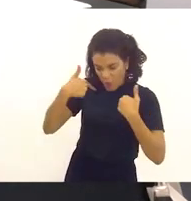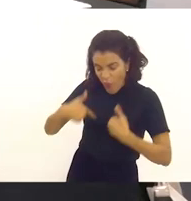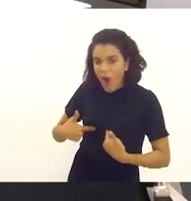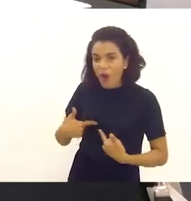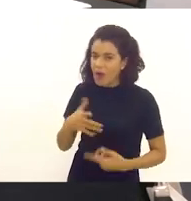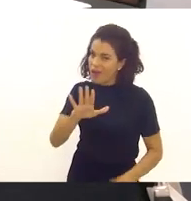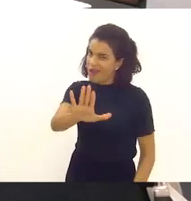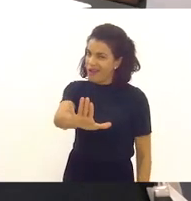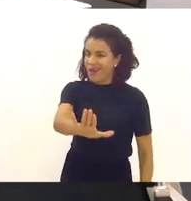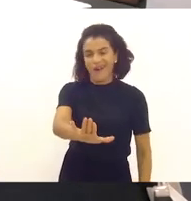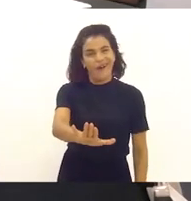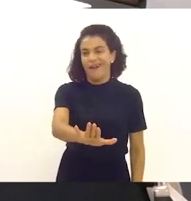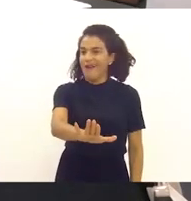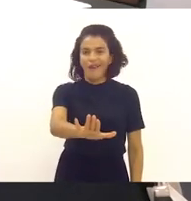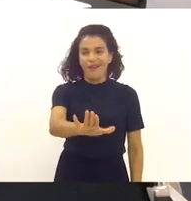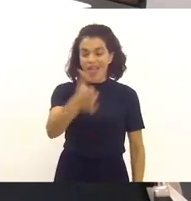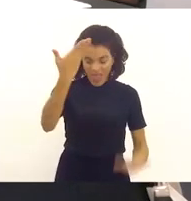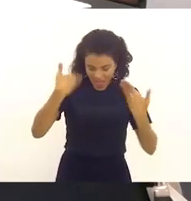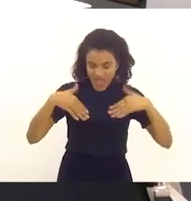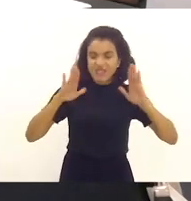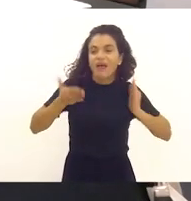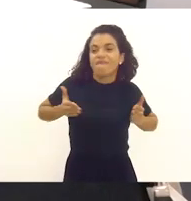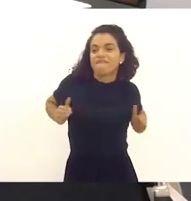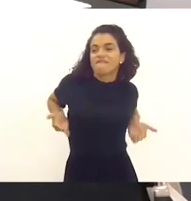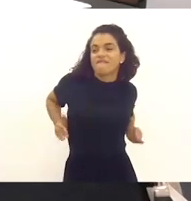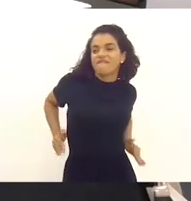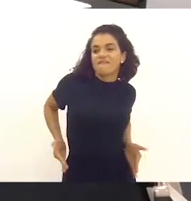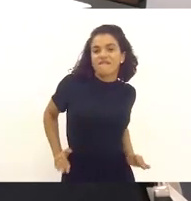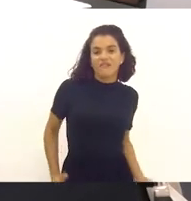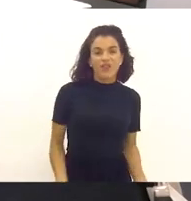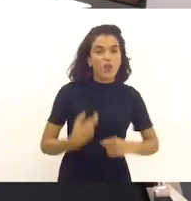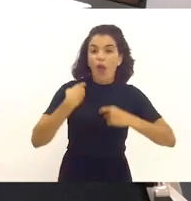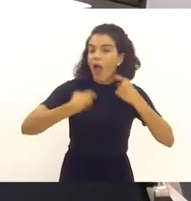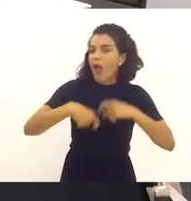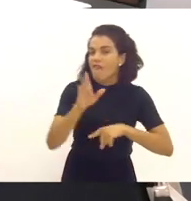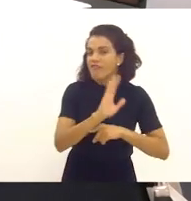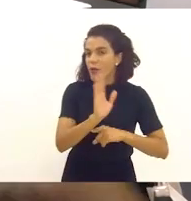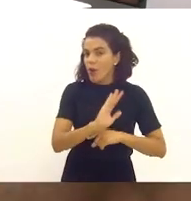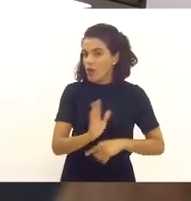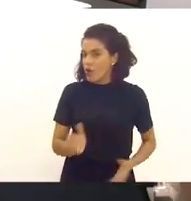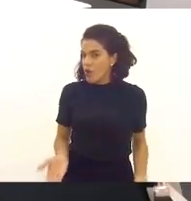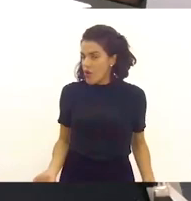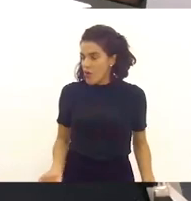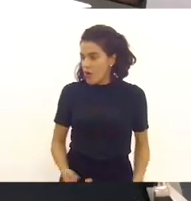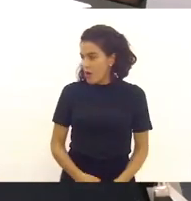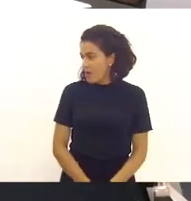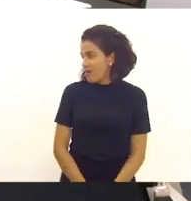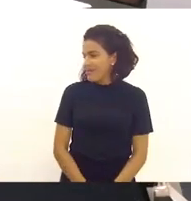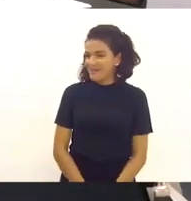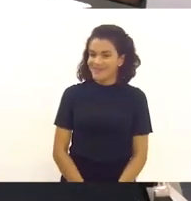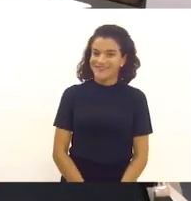eu digo agora meu bem essa gostosura aqui não faz filme pornô é isso